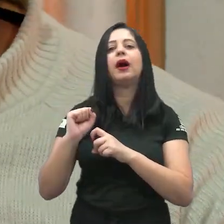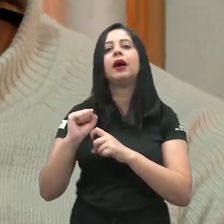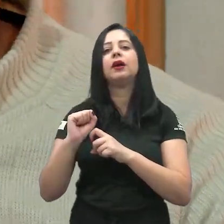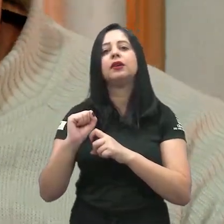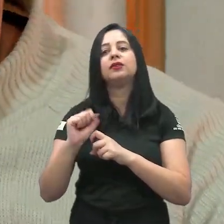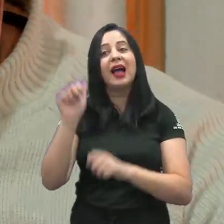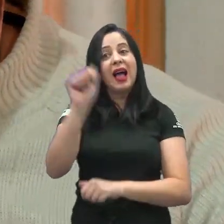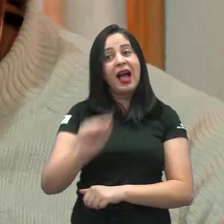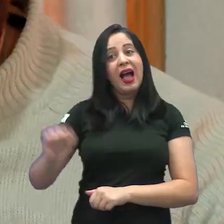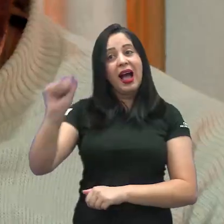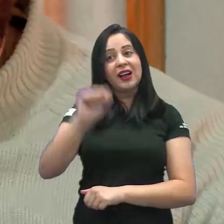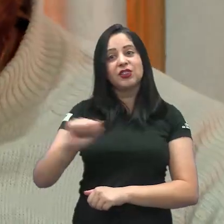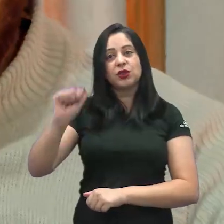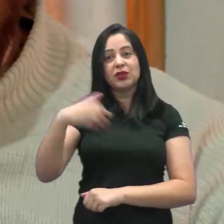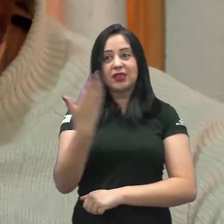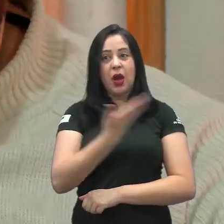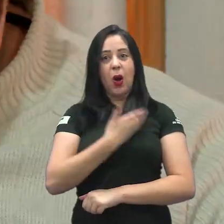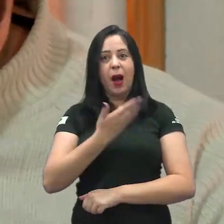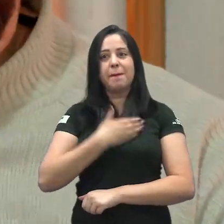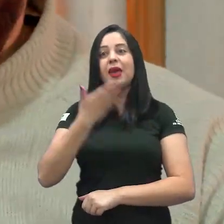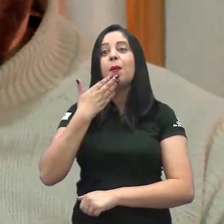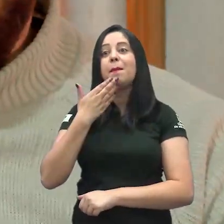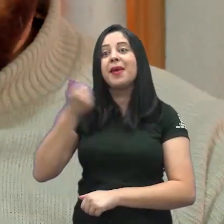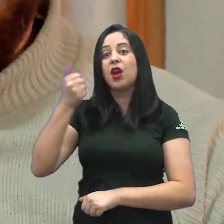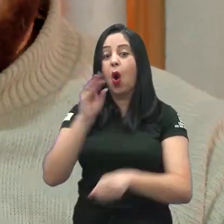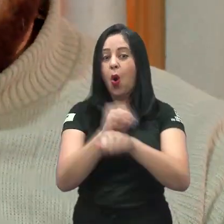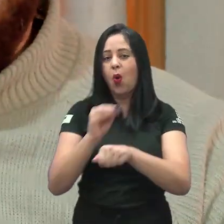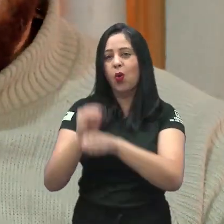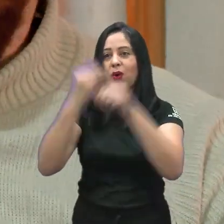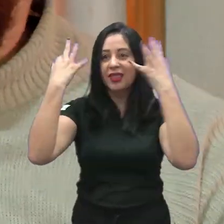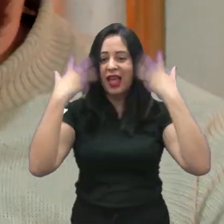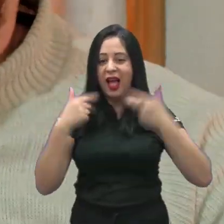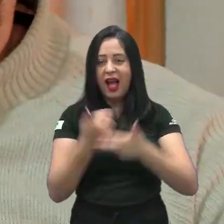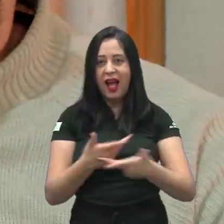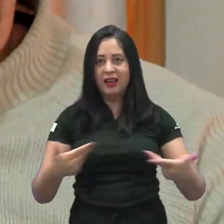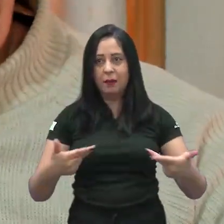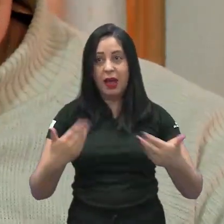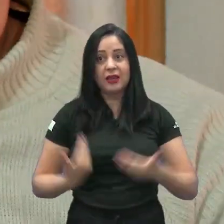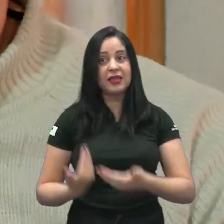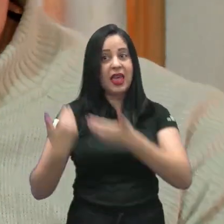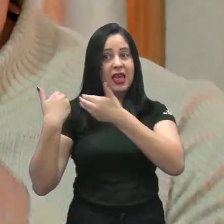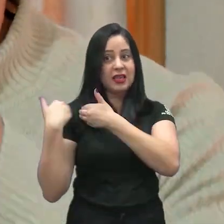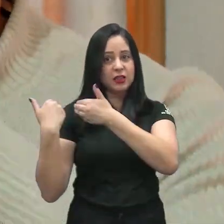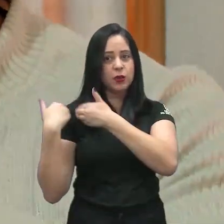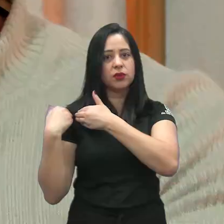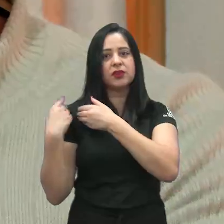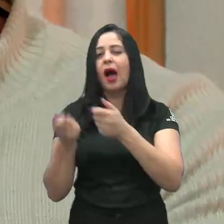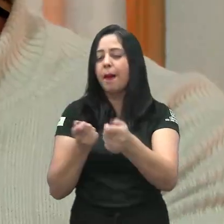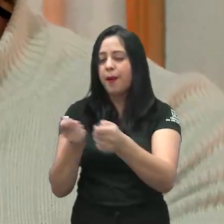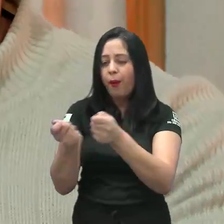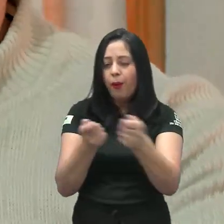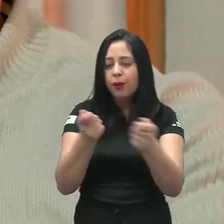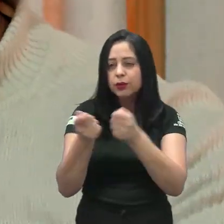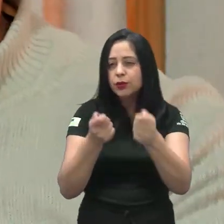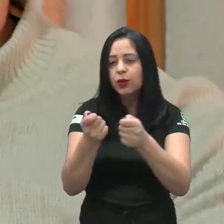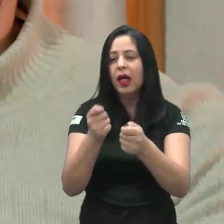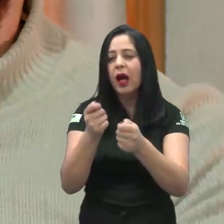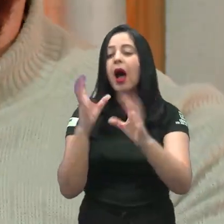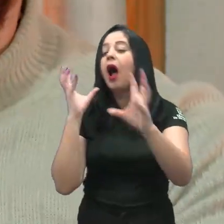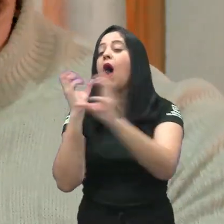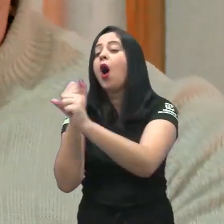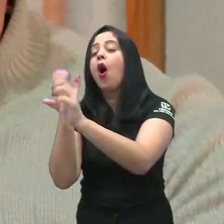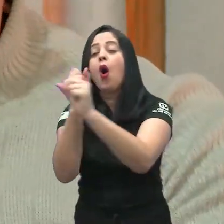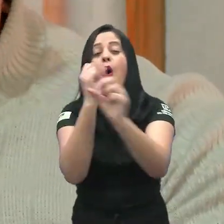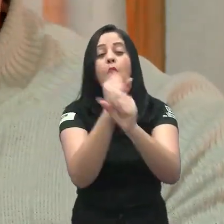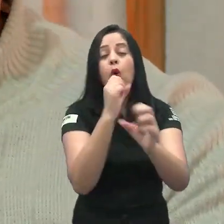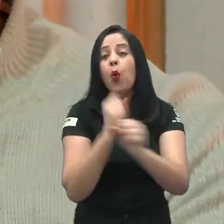como Associação Melhores Amigos dos Animais, a mais. E ela é responsável por fazer o controle de zoonoses da cidade, né?